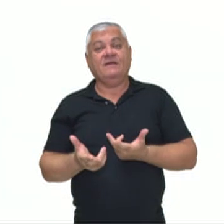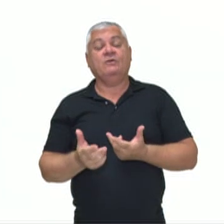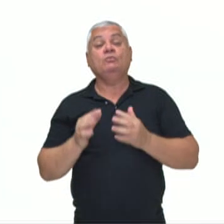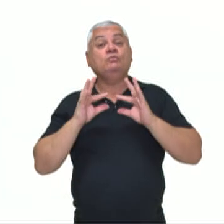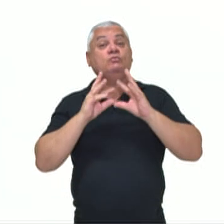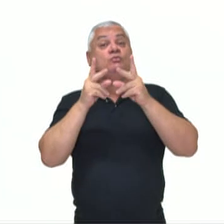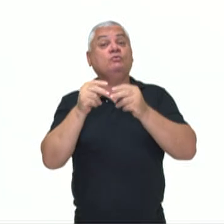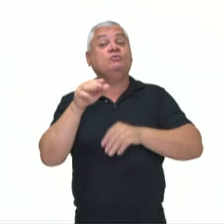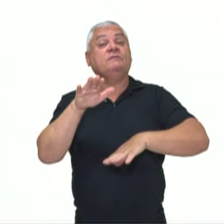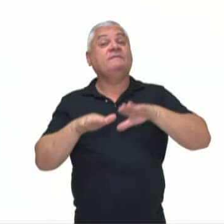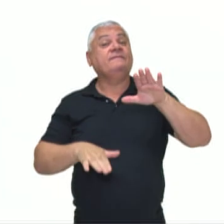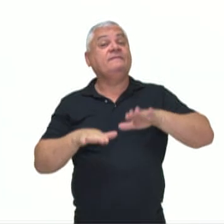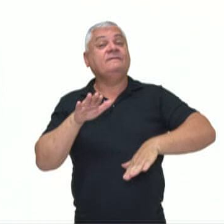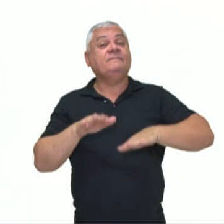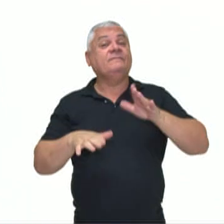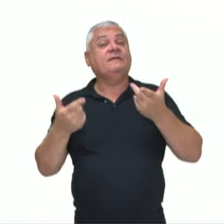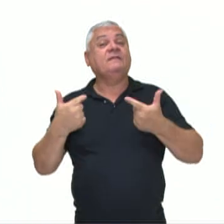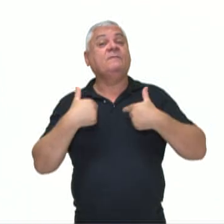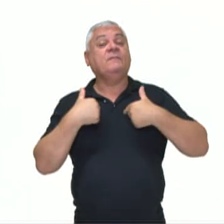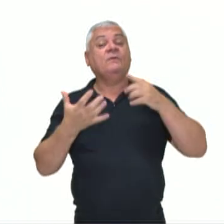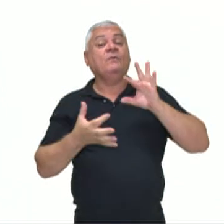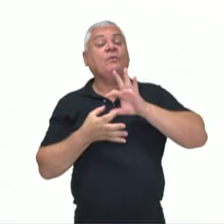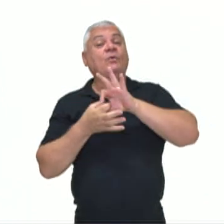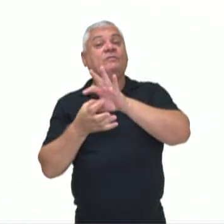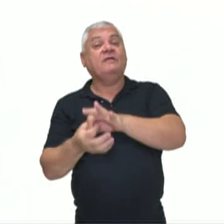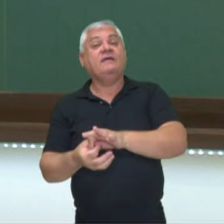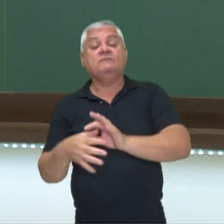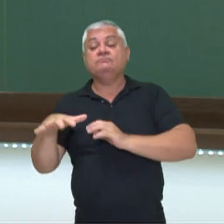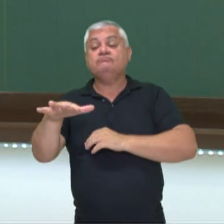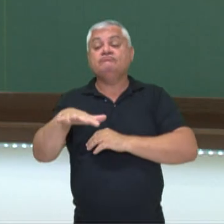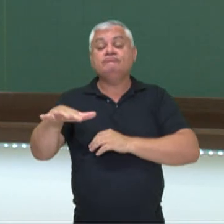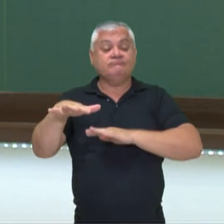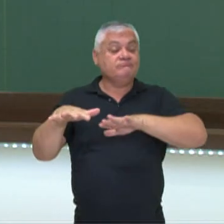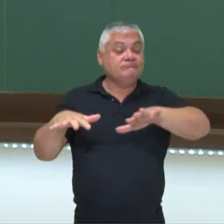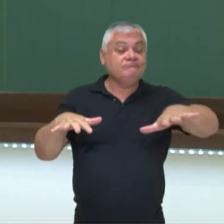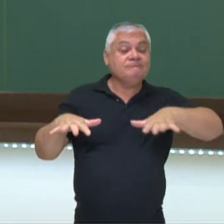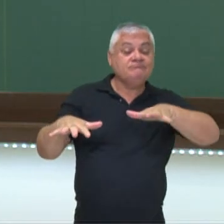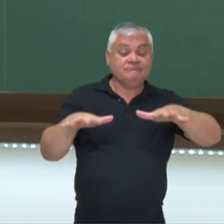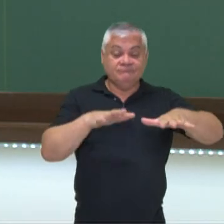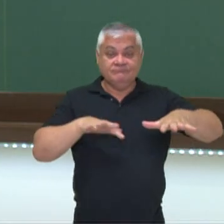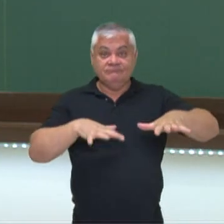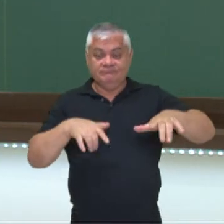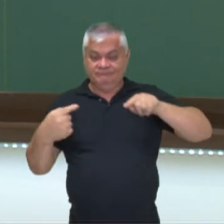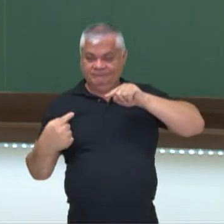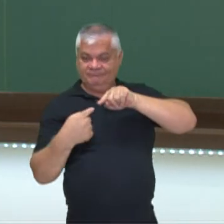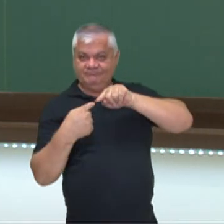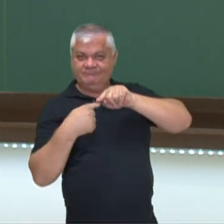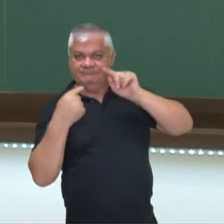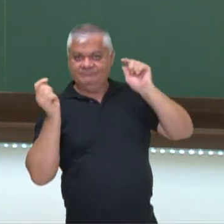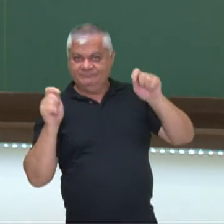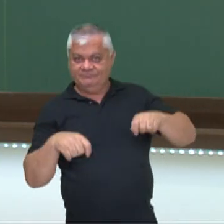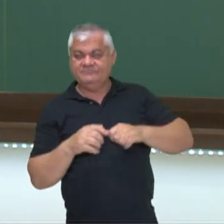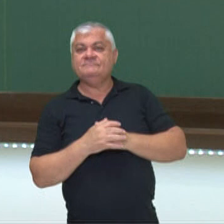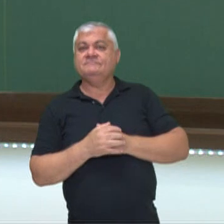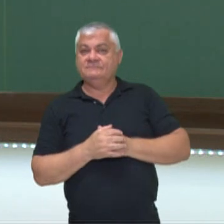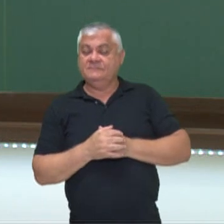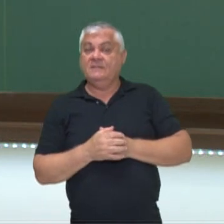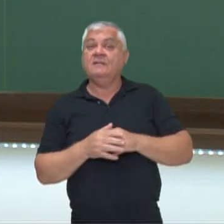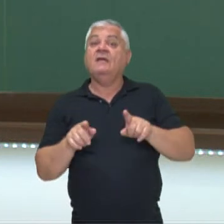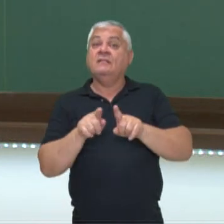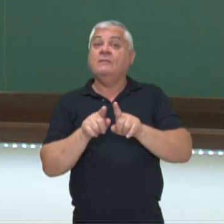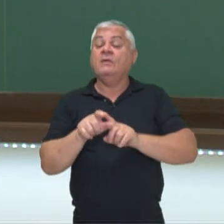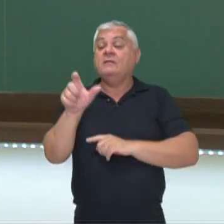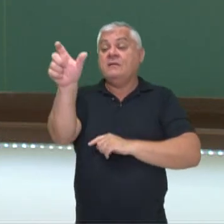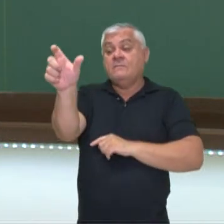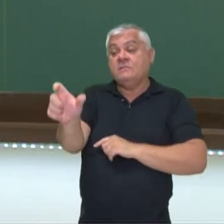tudo vai depender do meu contexto, a situação em que eu esteja inserido e também o meu interlocutor.